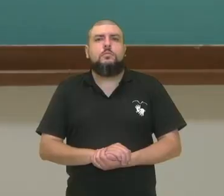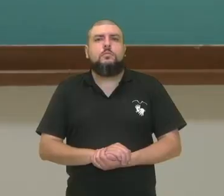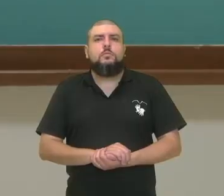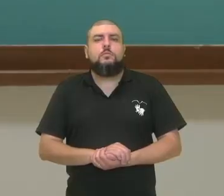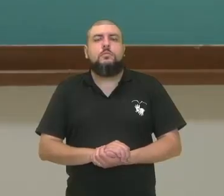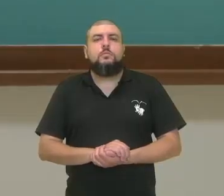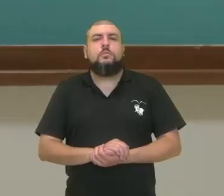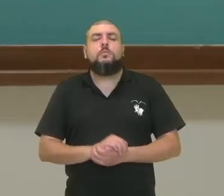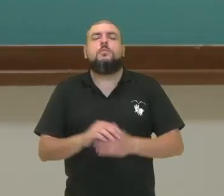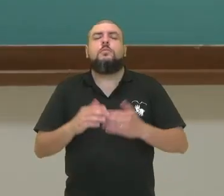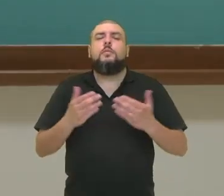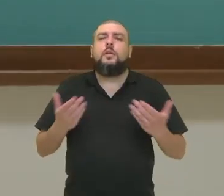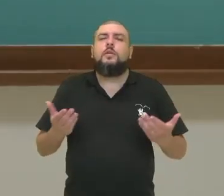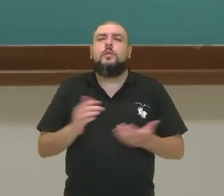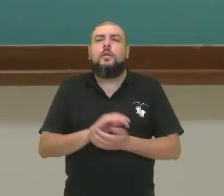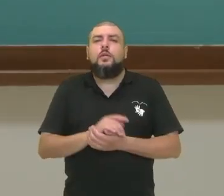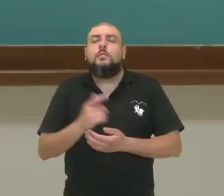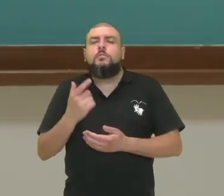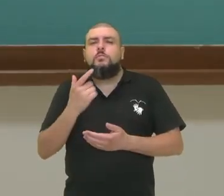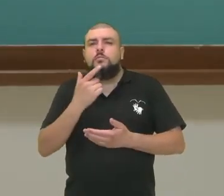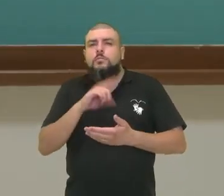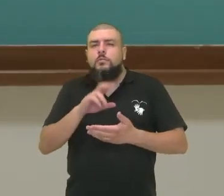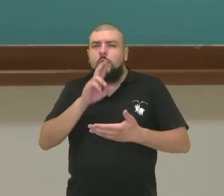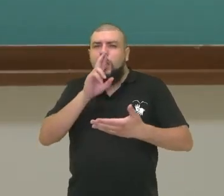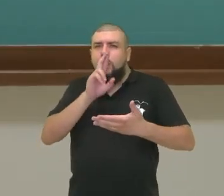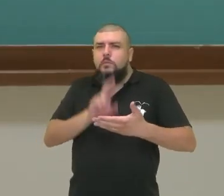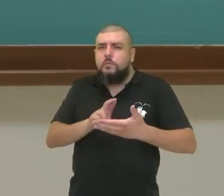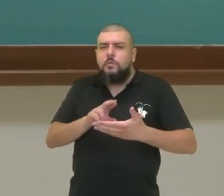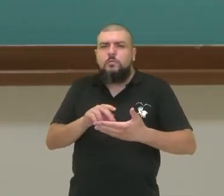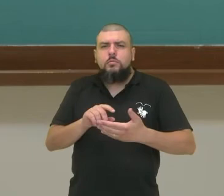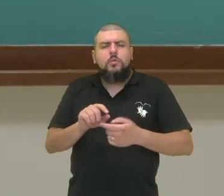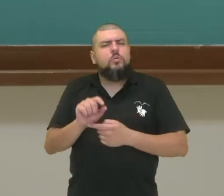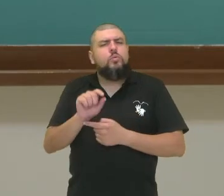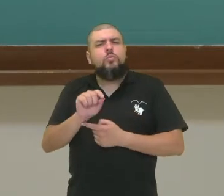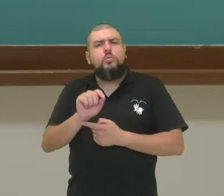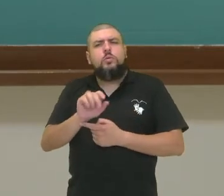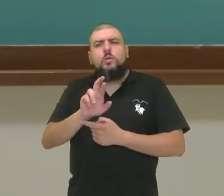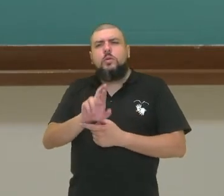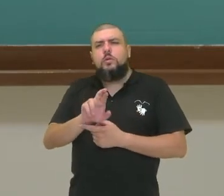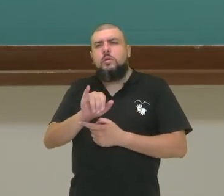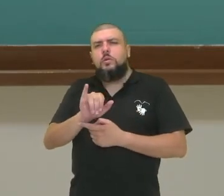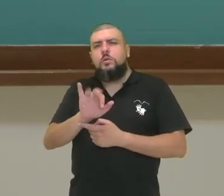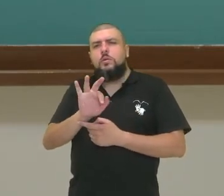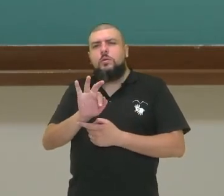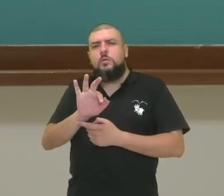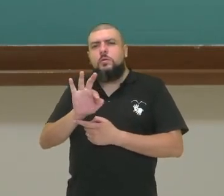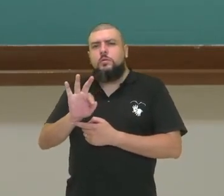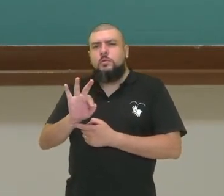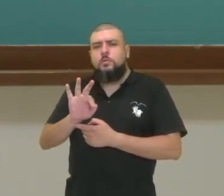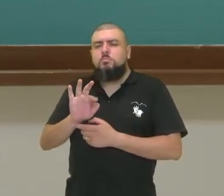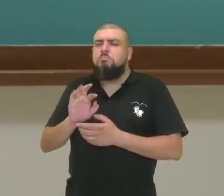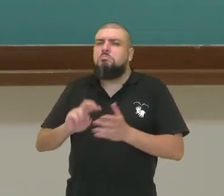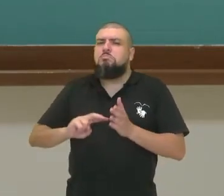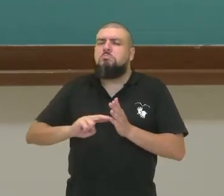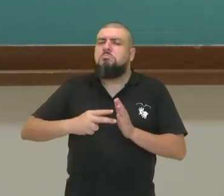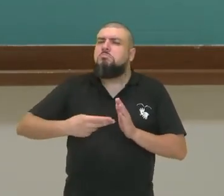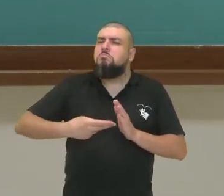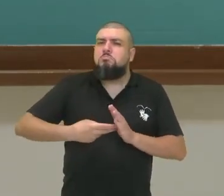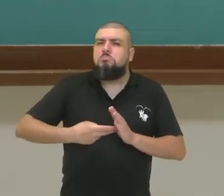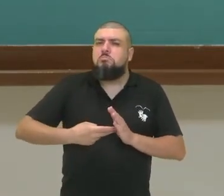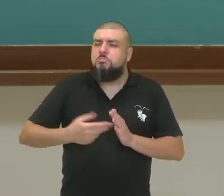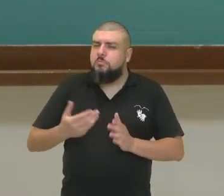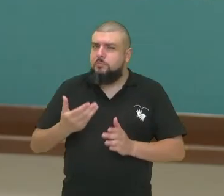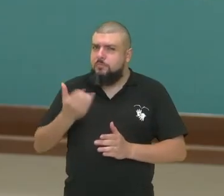E aí, meus bons alunos, conseguiram responder então o que é, né, o Rift Valley, né, a Grande Fenda? Vamos aqui então para a nossa